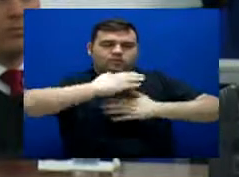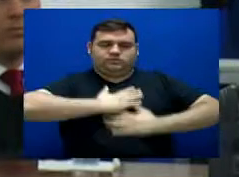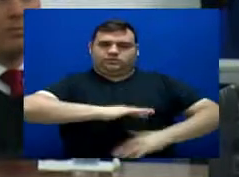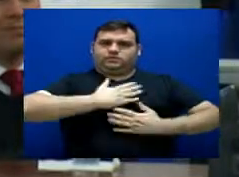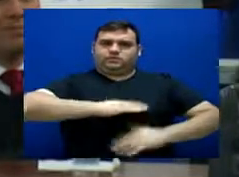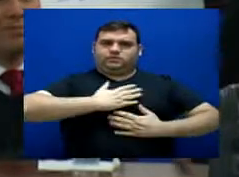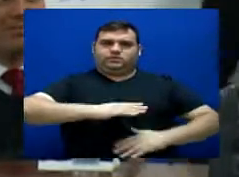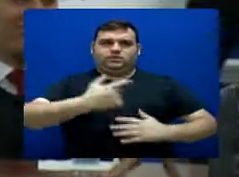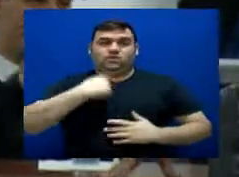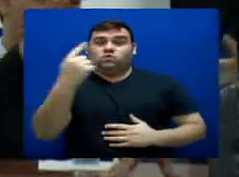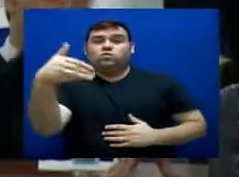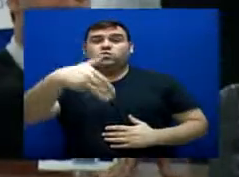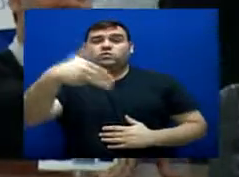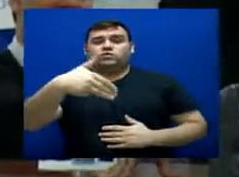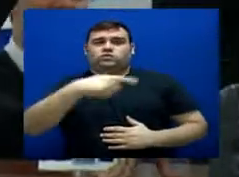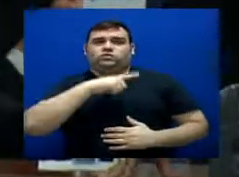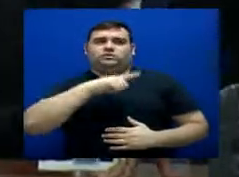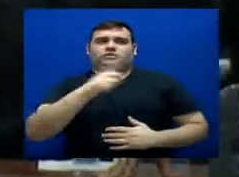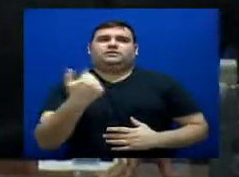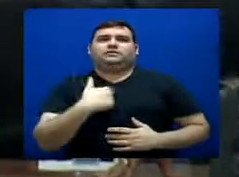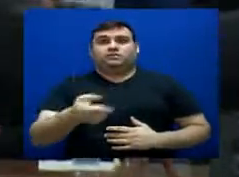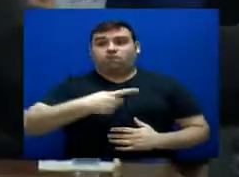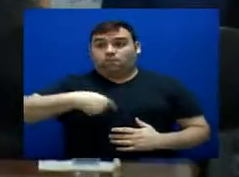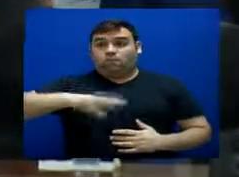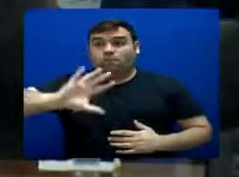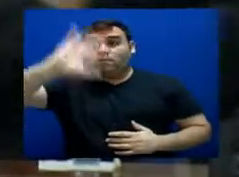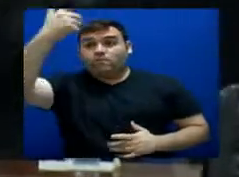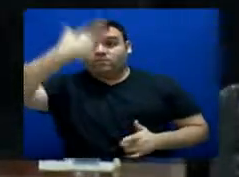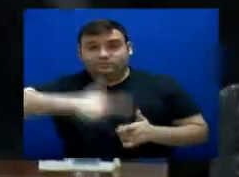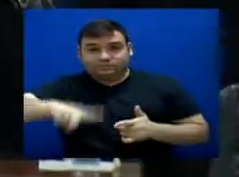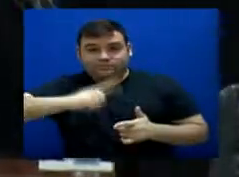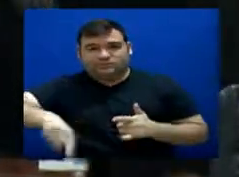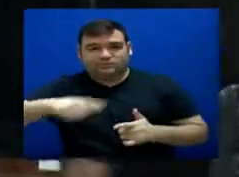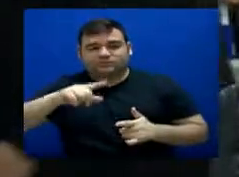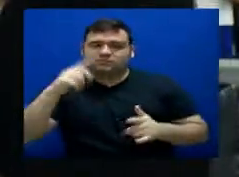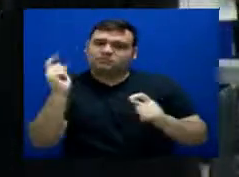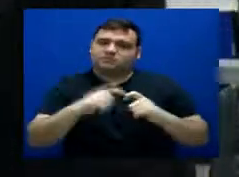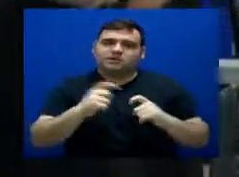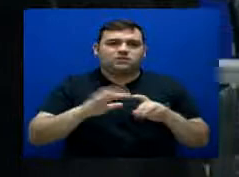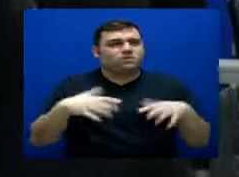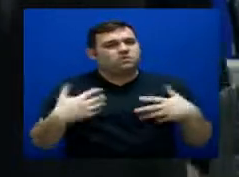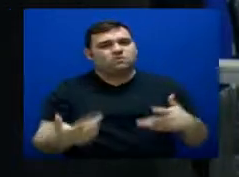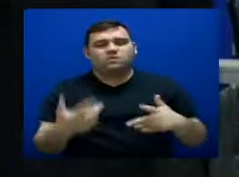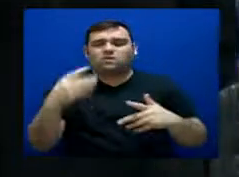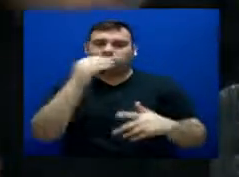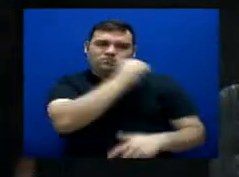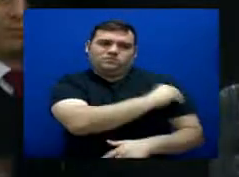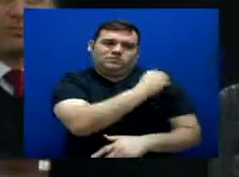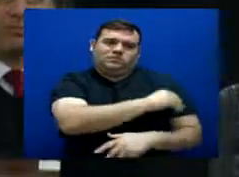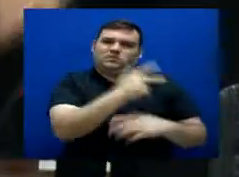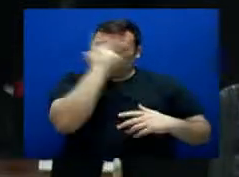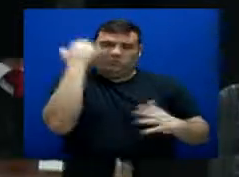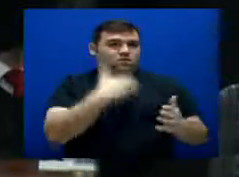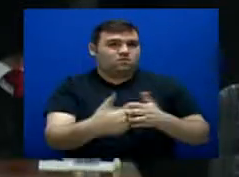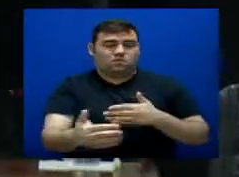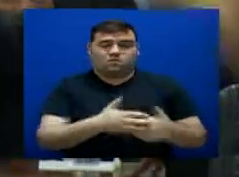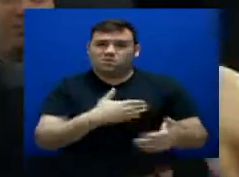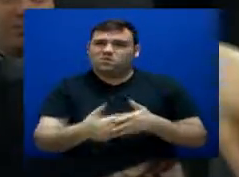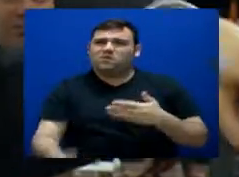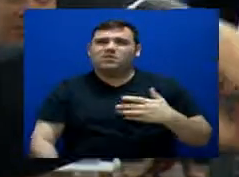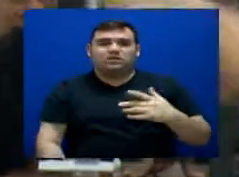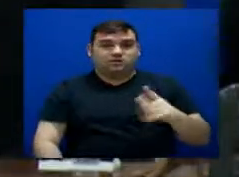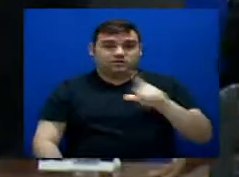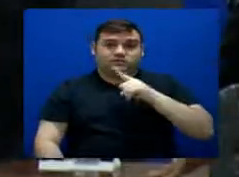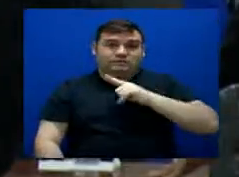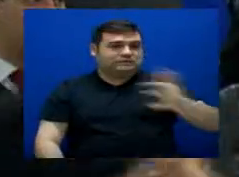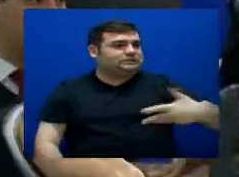descanso, você está com 1 minuto do horário de descanso e ocorrer uma emergência, não só o médico ou o enfermeiro, mas qualquer cidadão, na presença